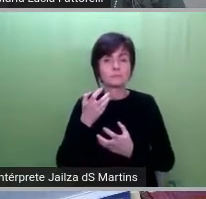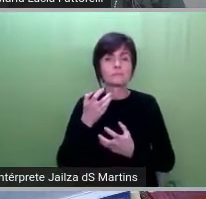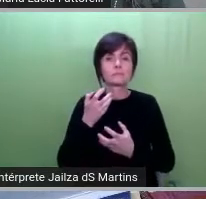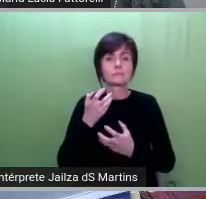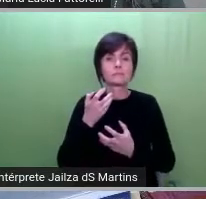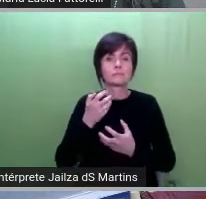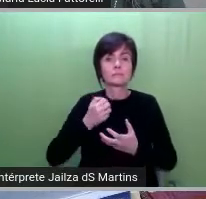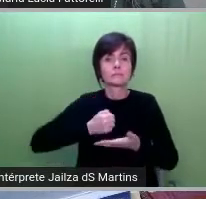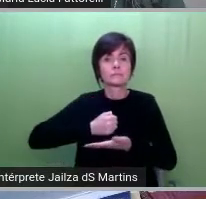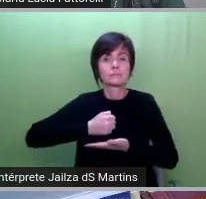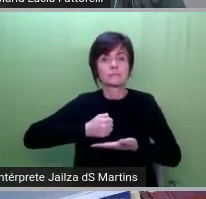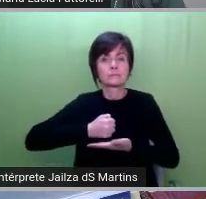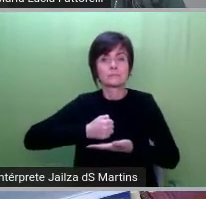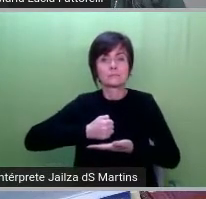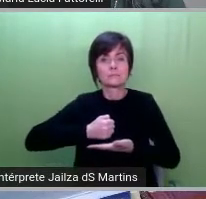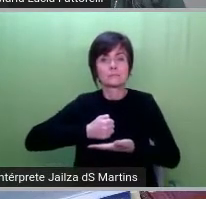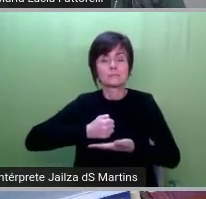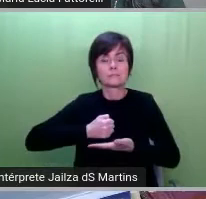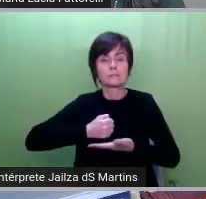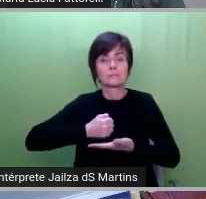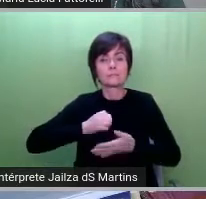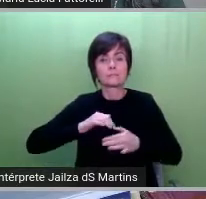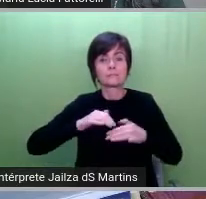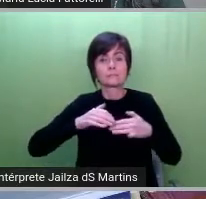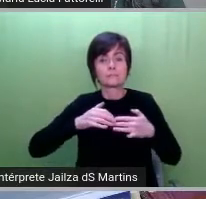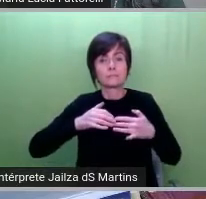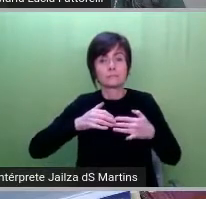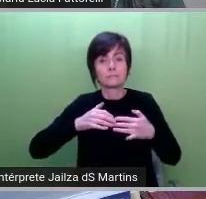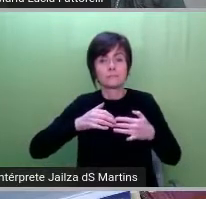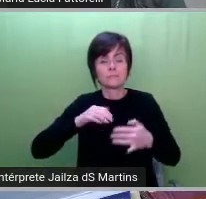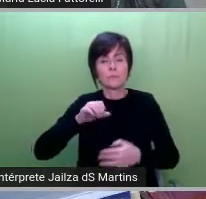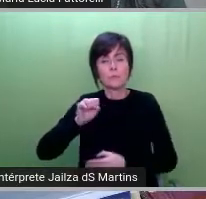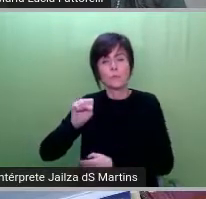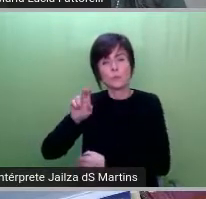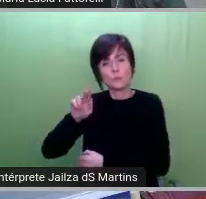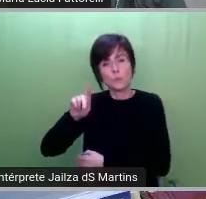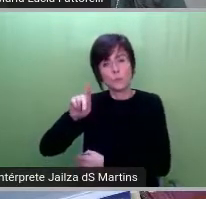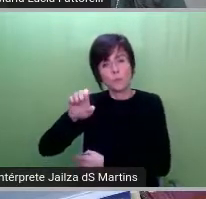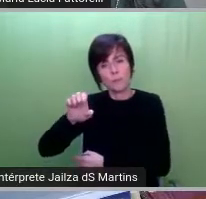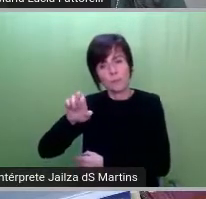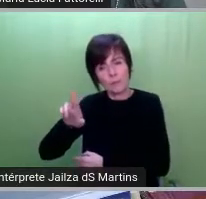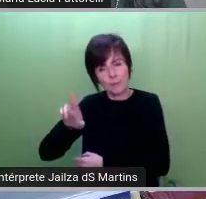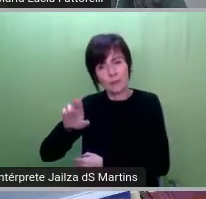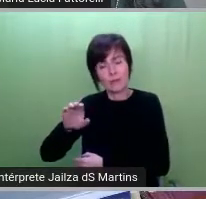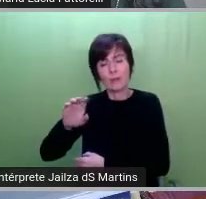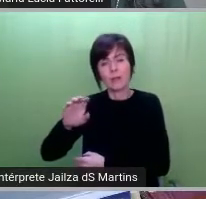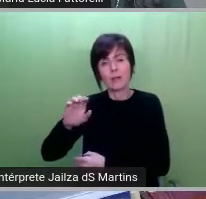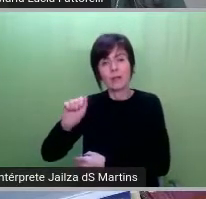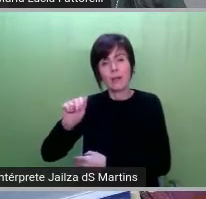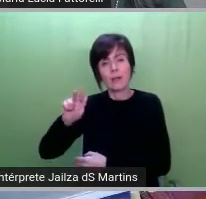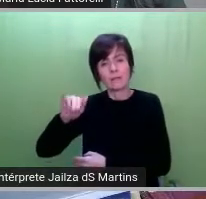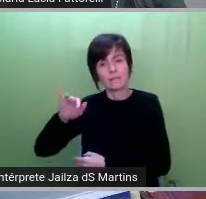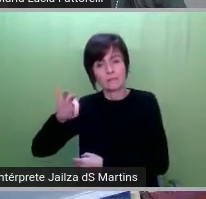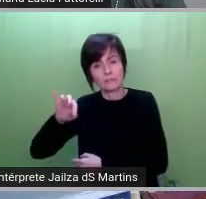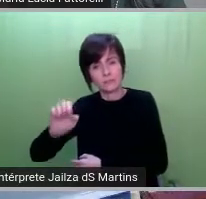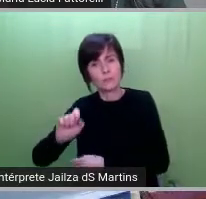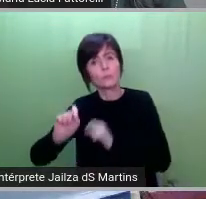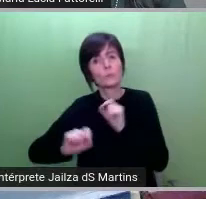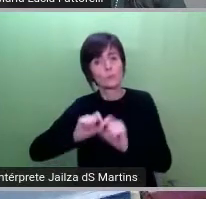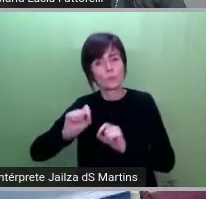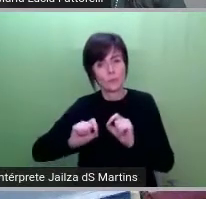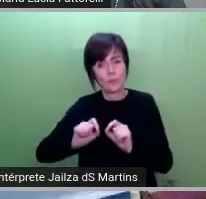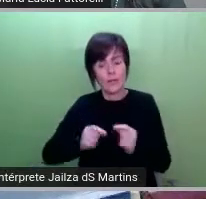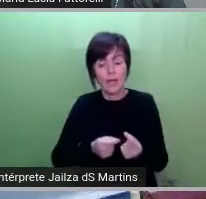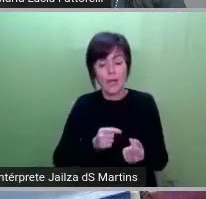primários, e aí o superávit primário é o seguinte: o Tesouro Nacional tem